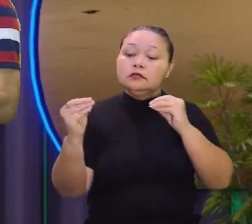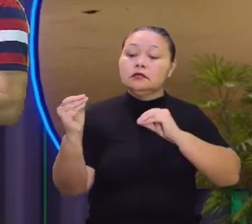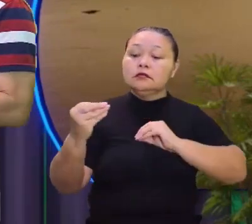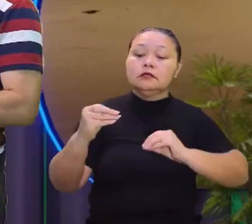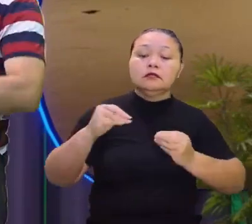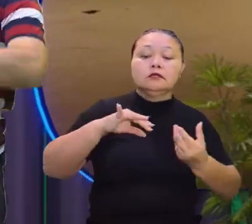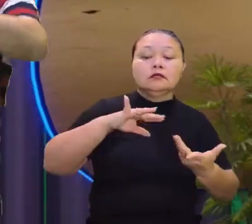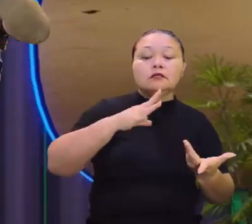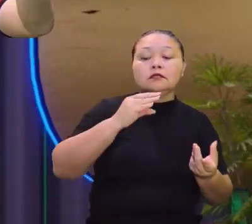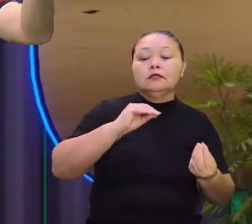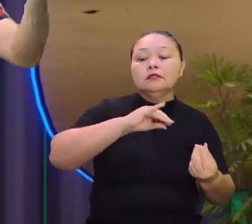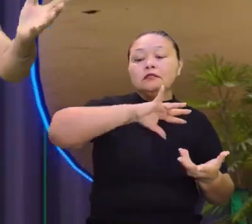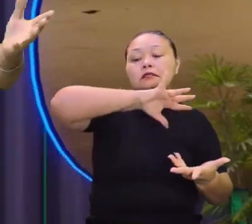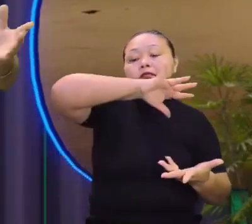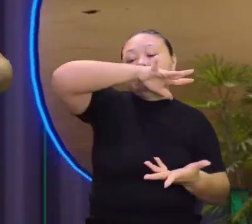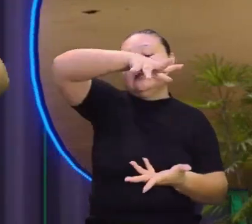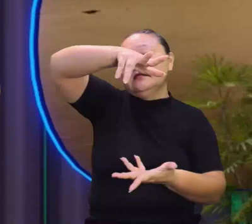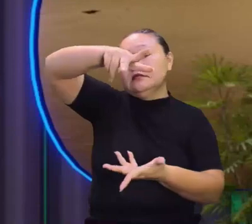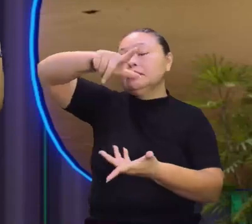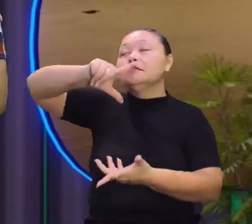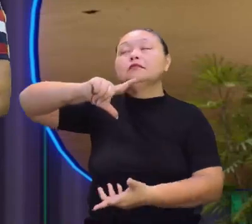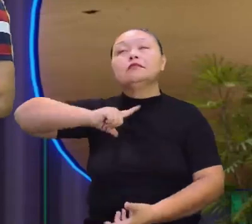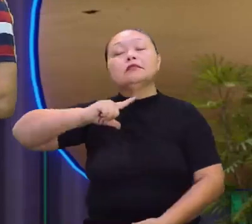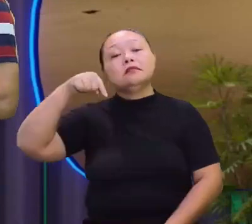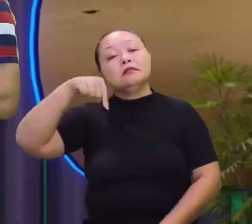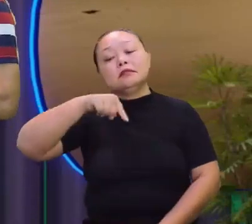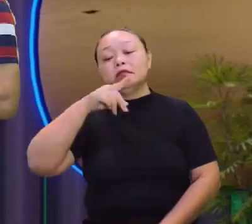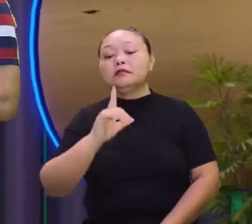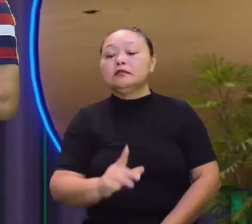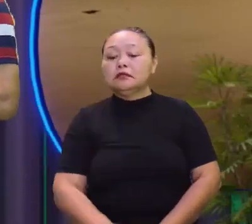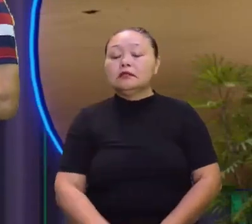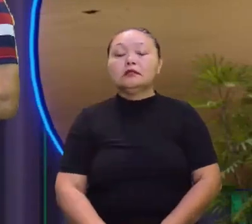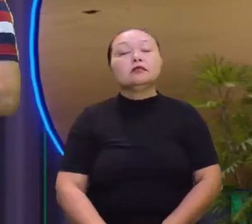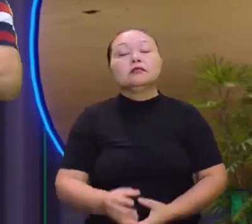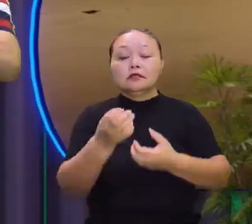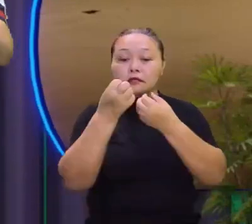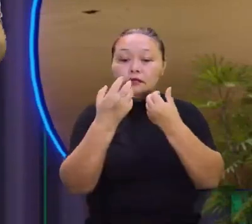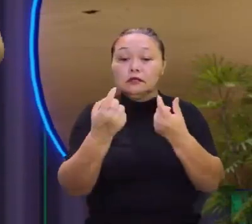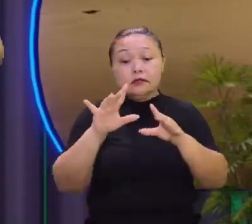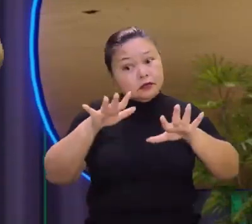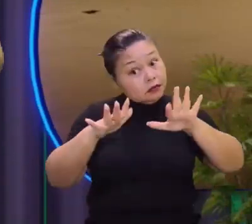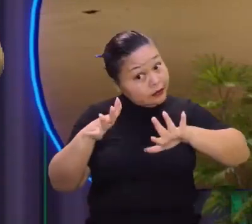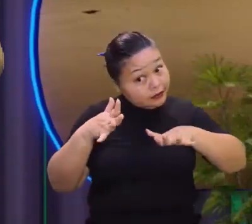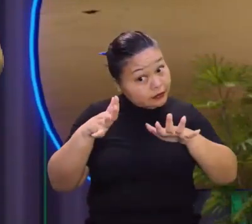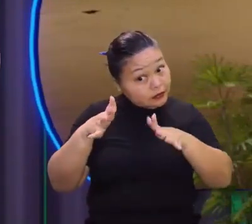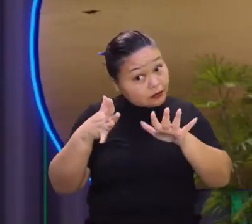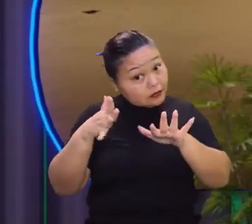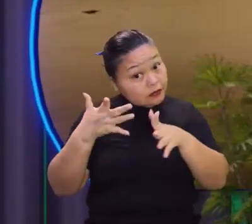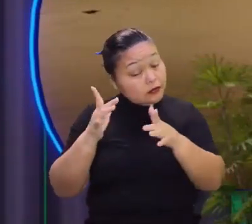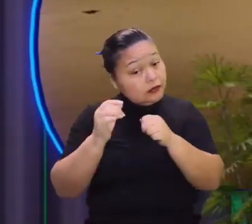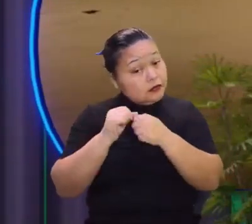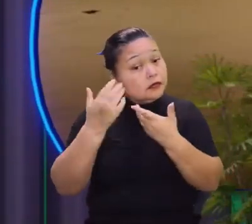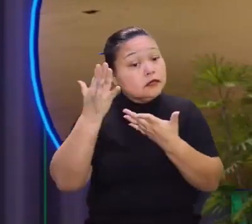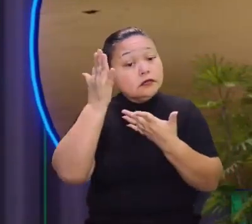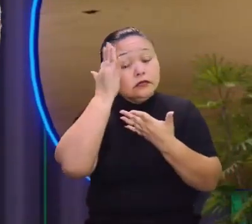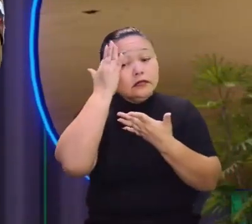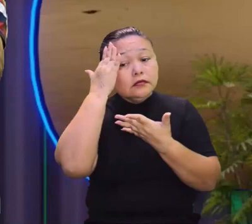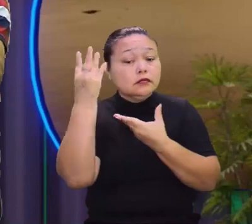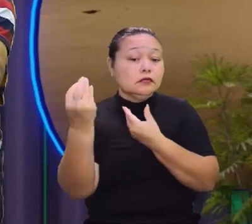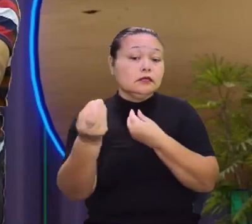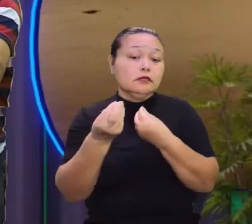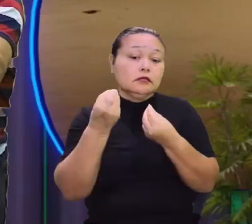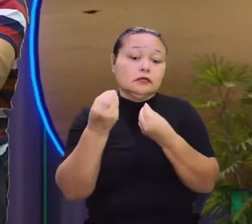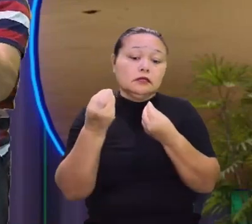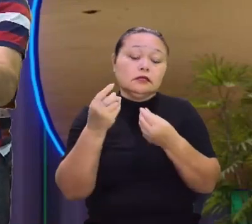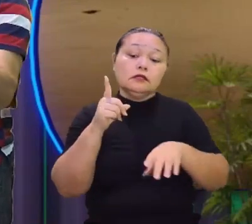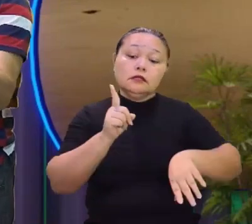do planeta e tudo que existe aqui. Não é Exatamente. isso? Muito bem. Mais ou menos isso aí, tá, galera? Só para a gente ter uma